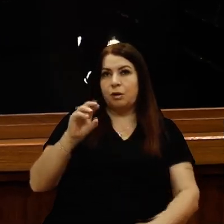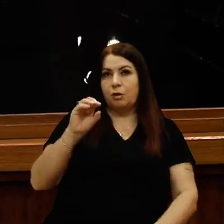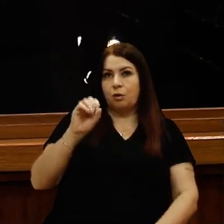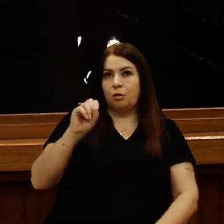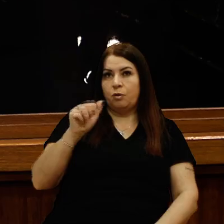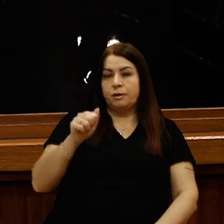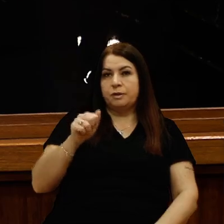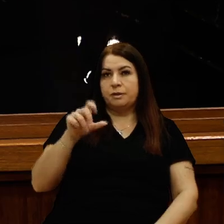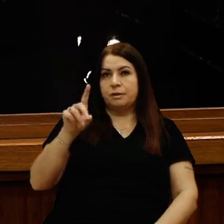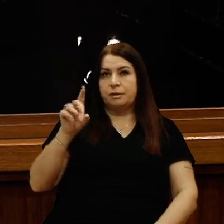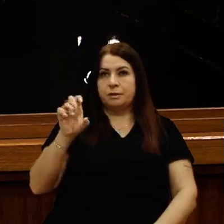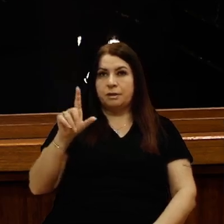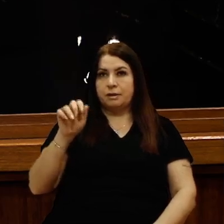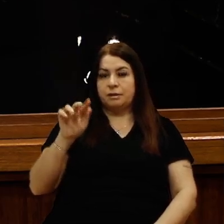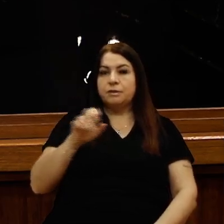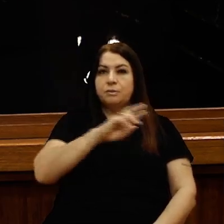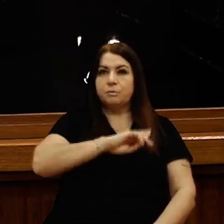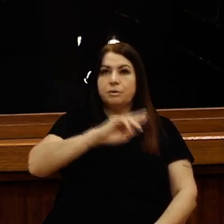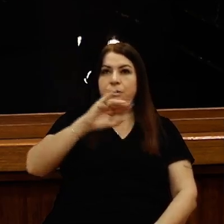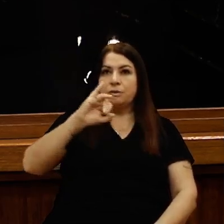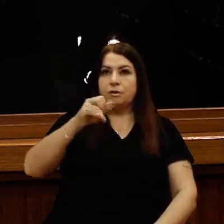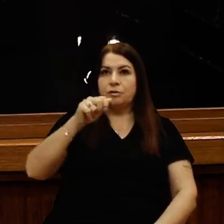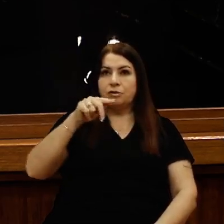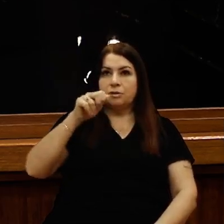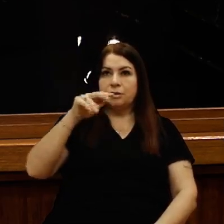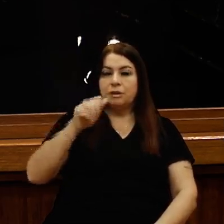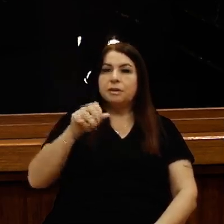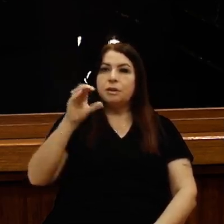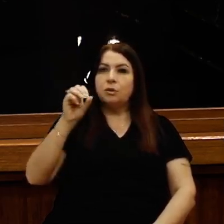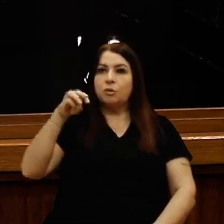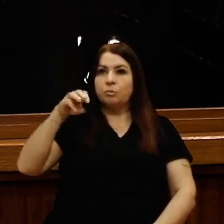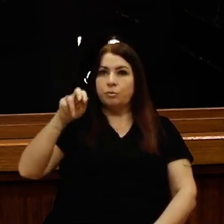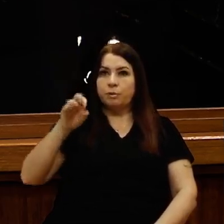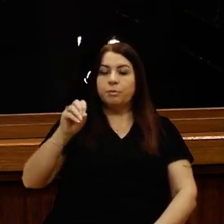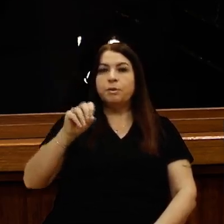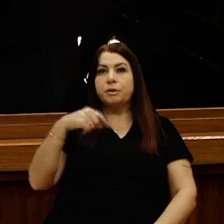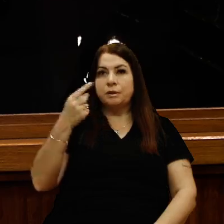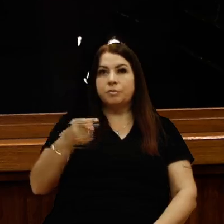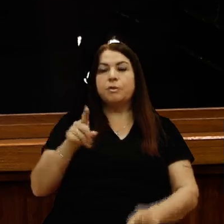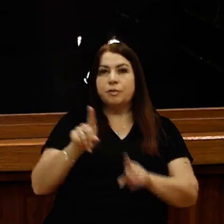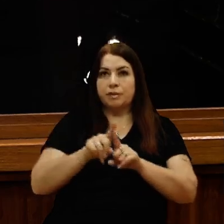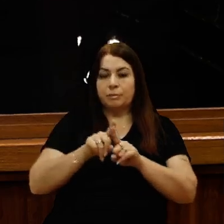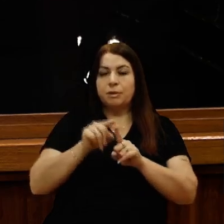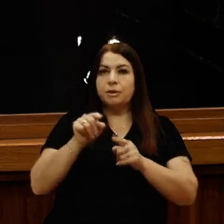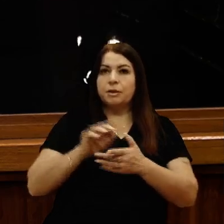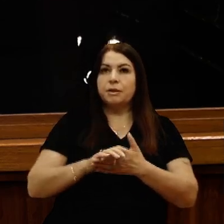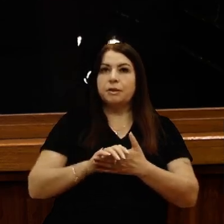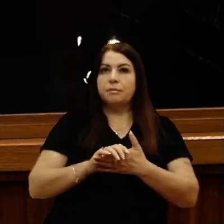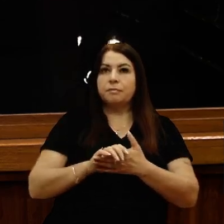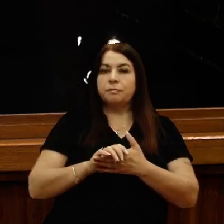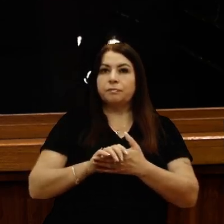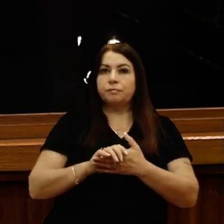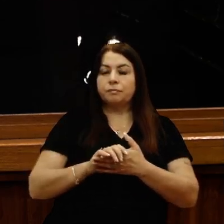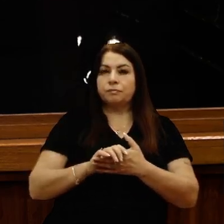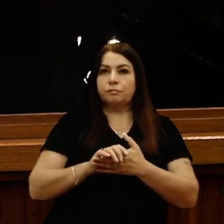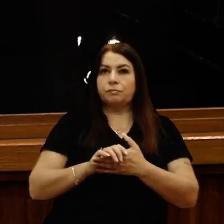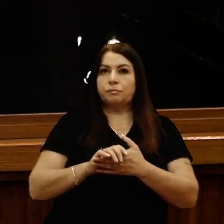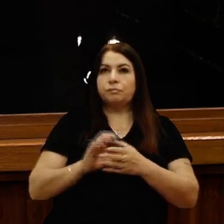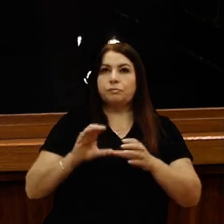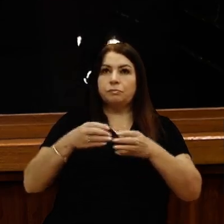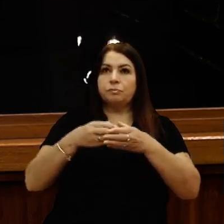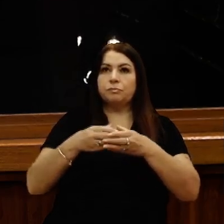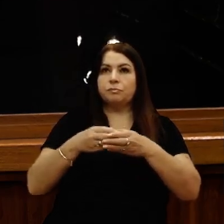está representado pela Janaína Pelomero. Em breve nós teremos aqui também a rede de